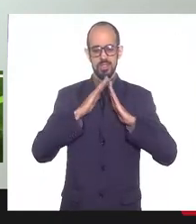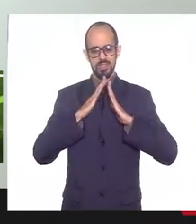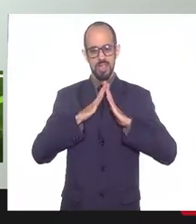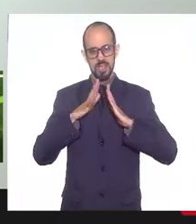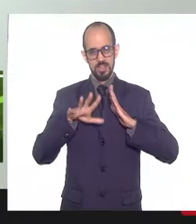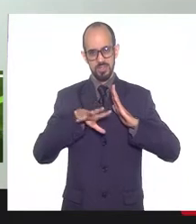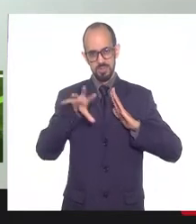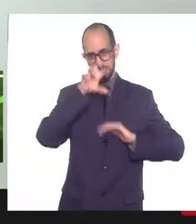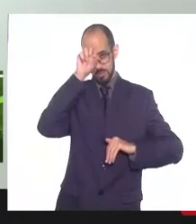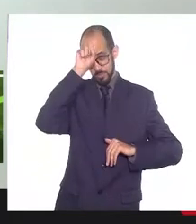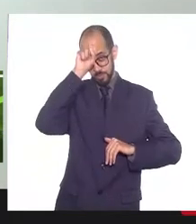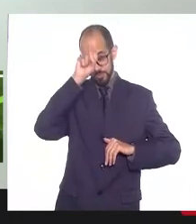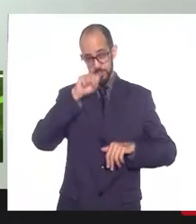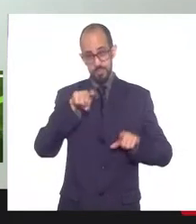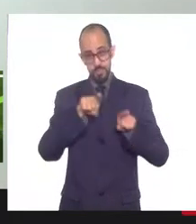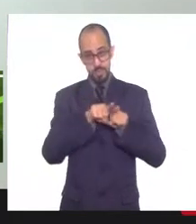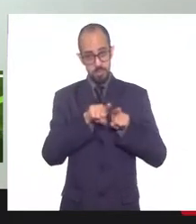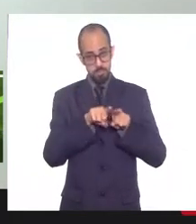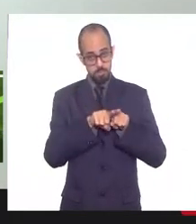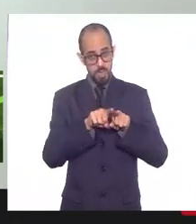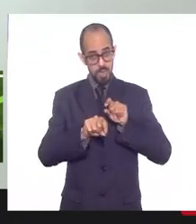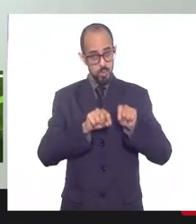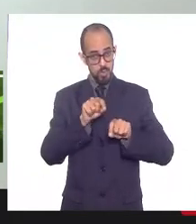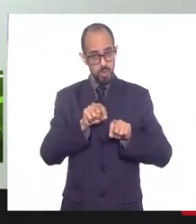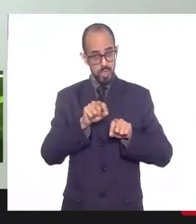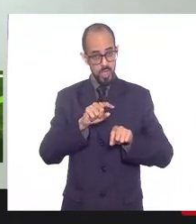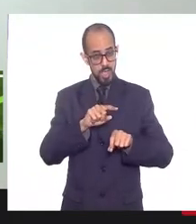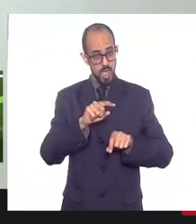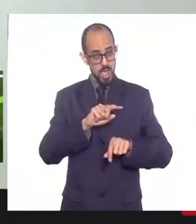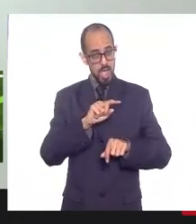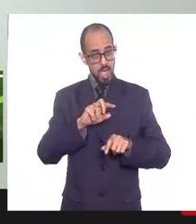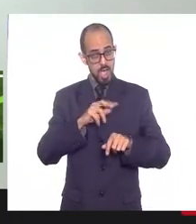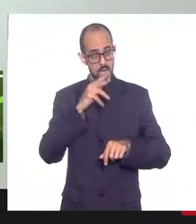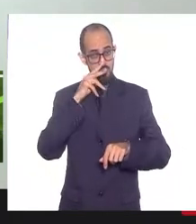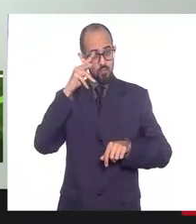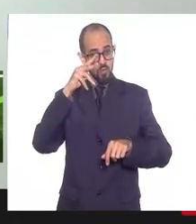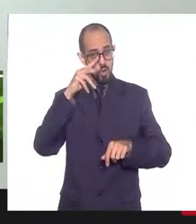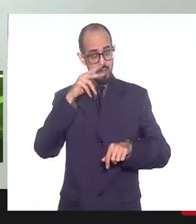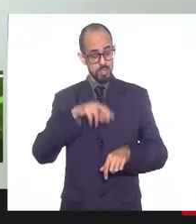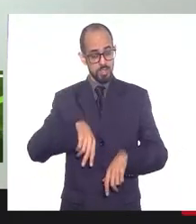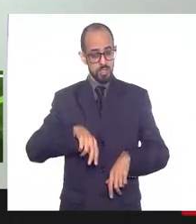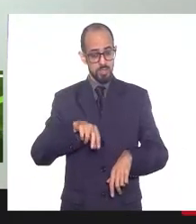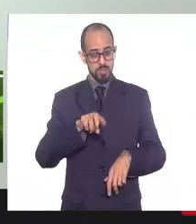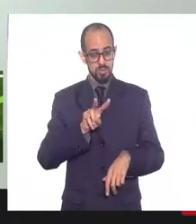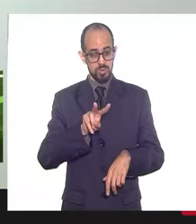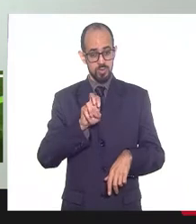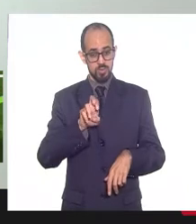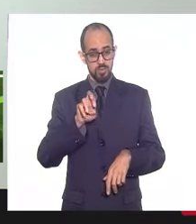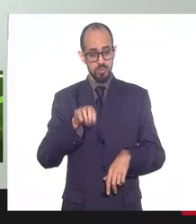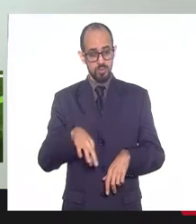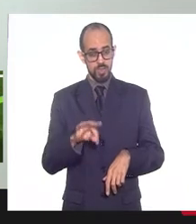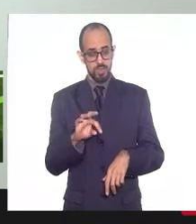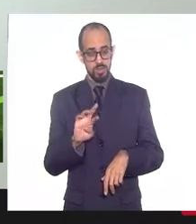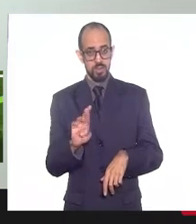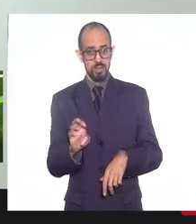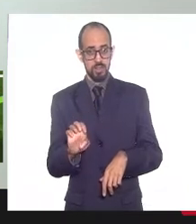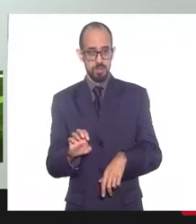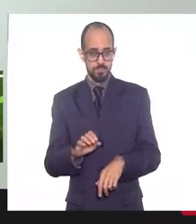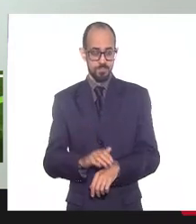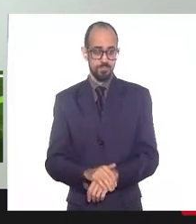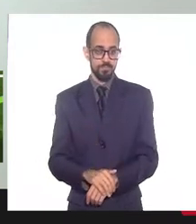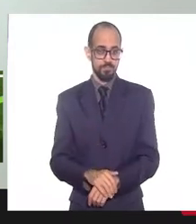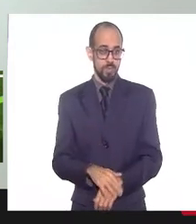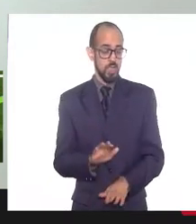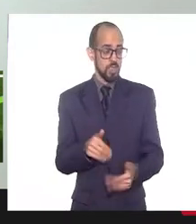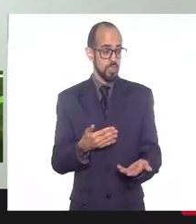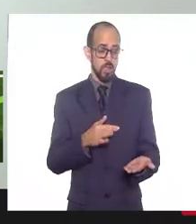E a força do ventre, como Vossa Excelência me chama assim, bem trouxe aqui. Deputada Marta Rocha, vou